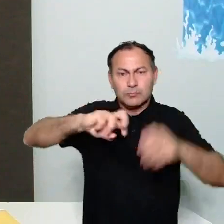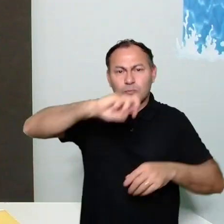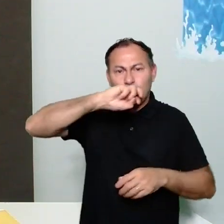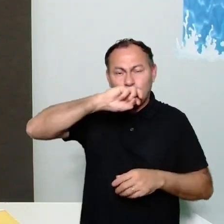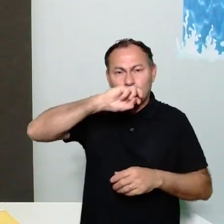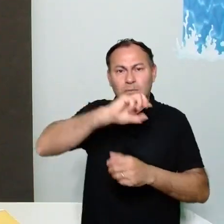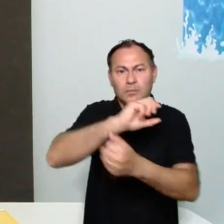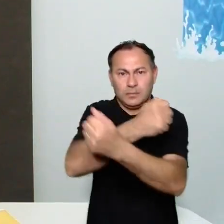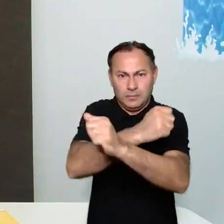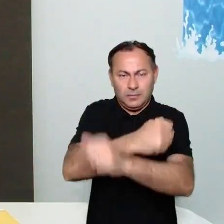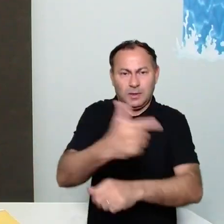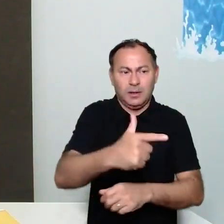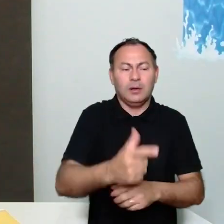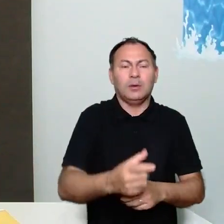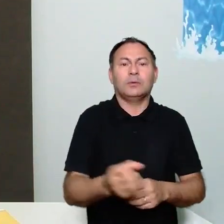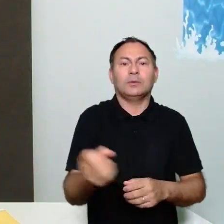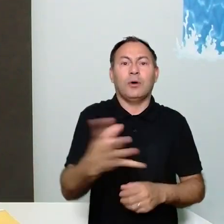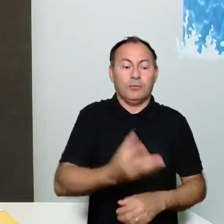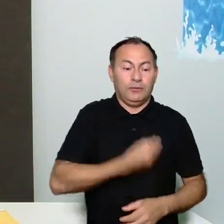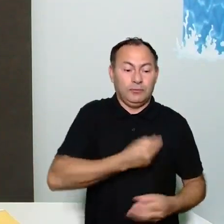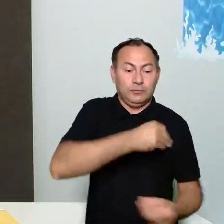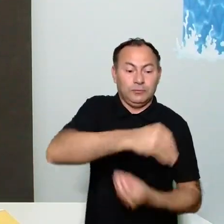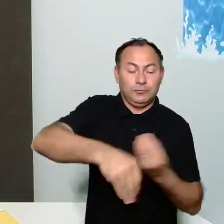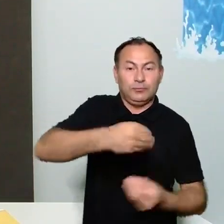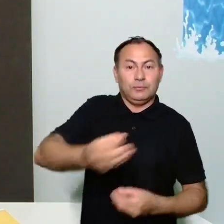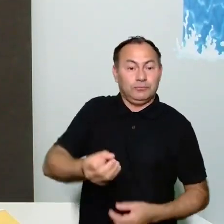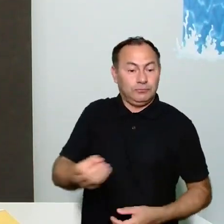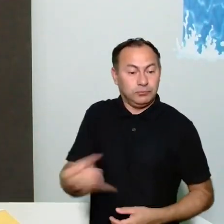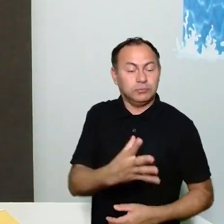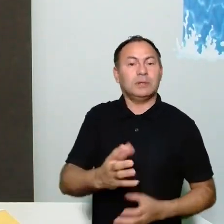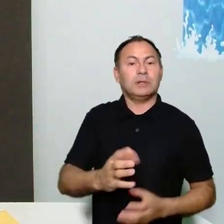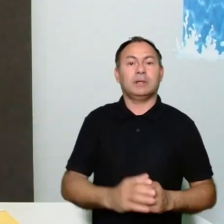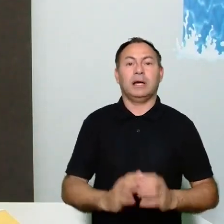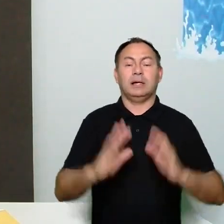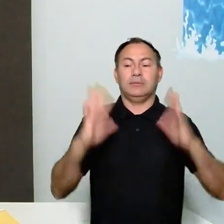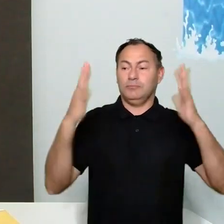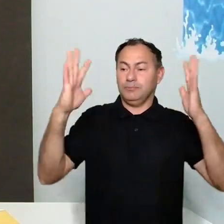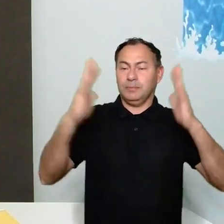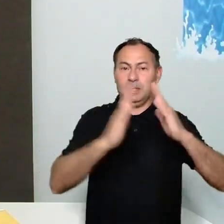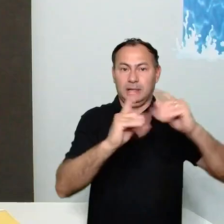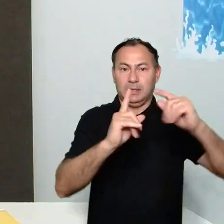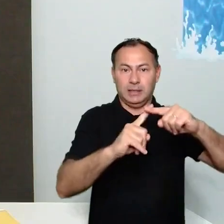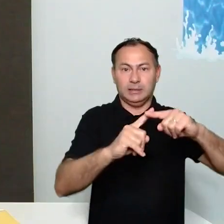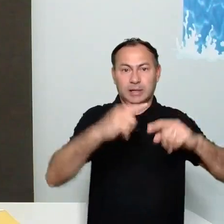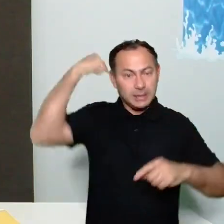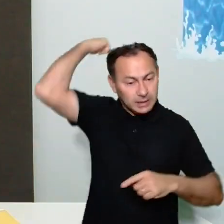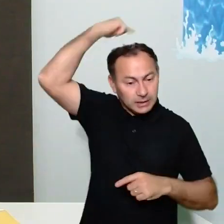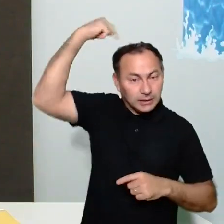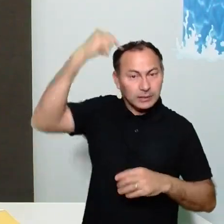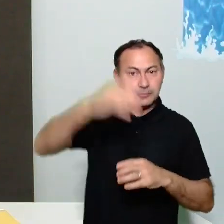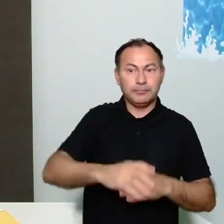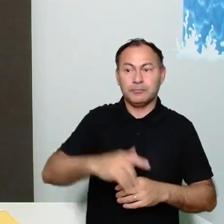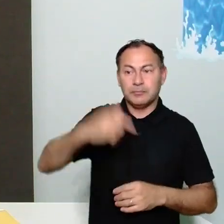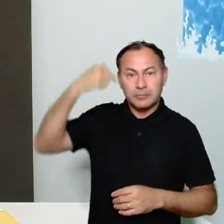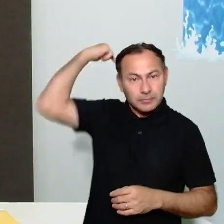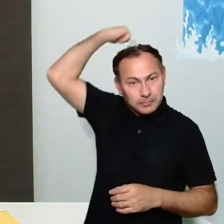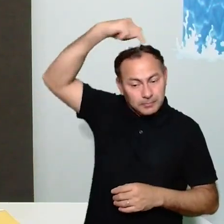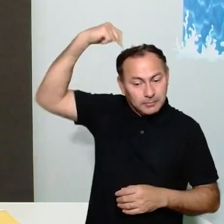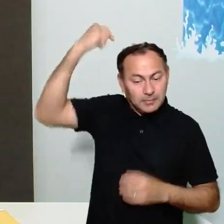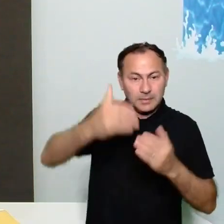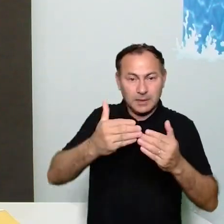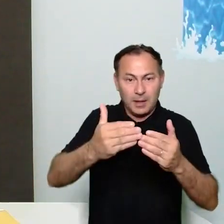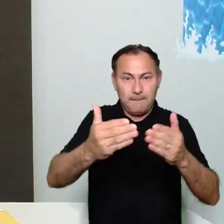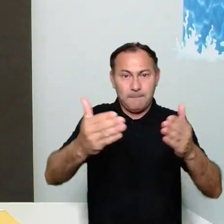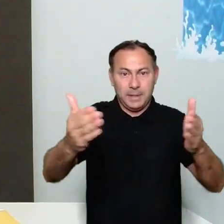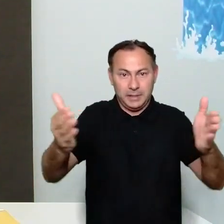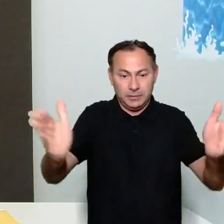desenvolvimento da tradição viva da Igreja em relação à santidade e aos santos, abrindo